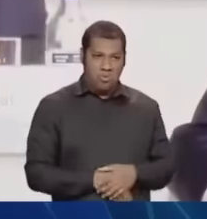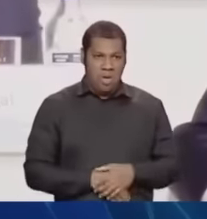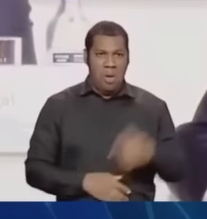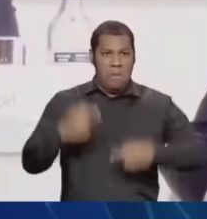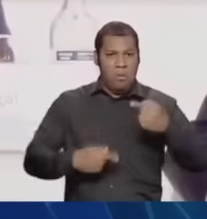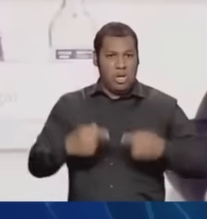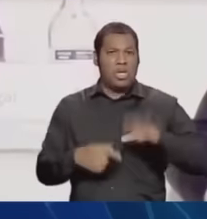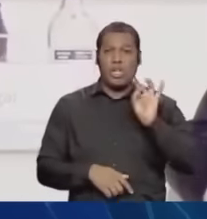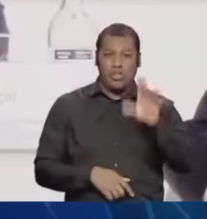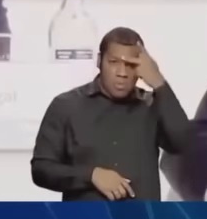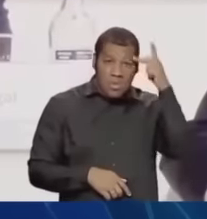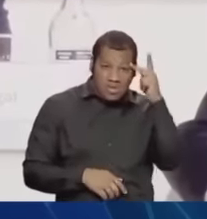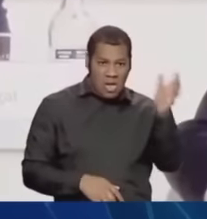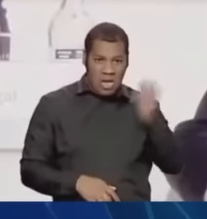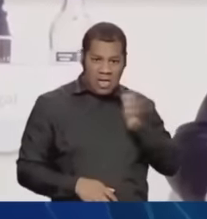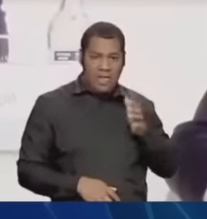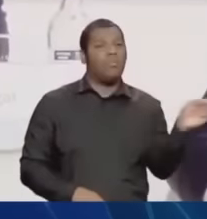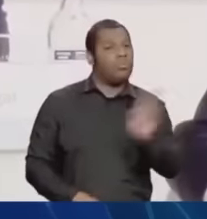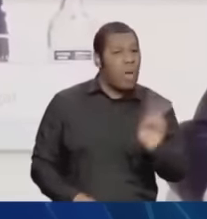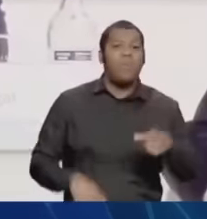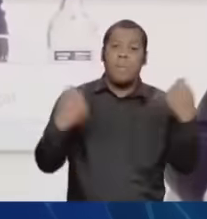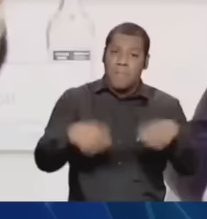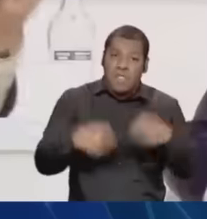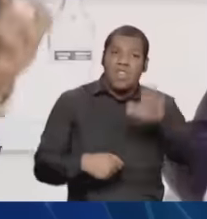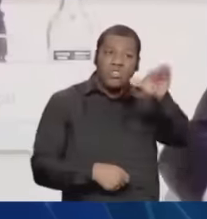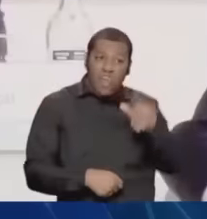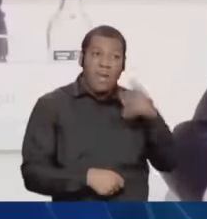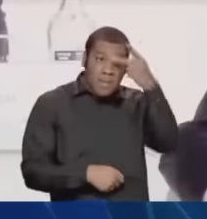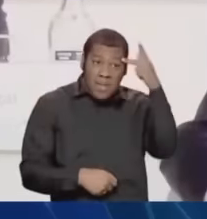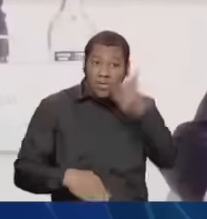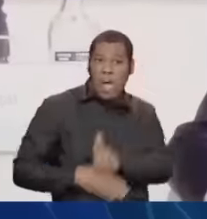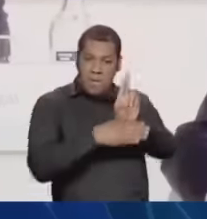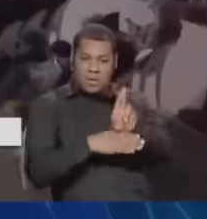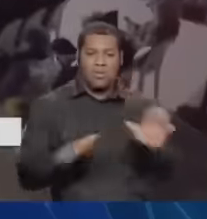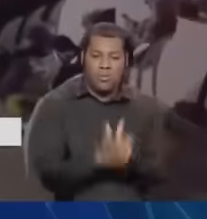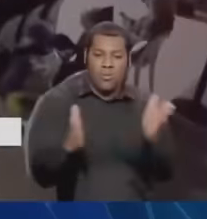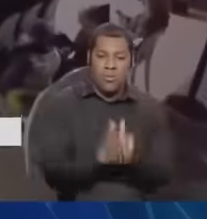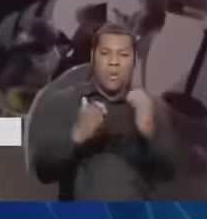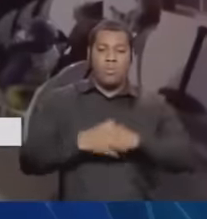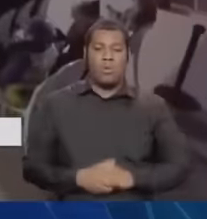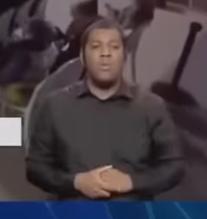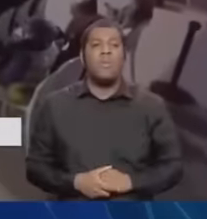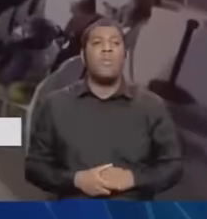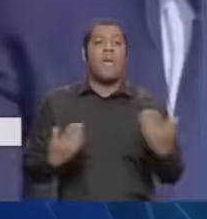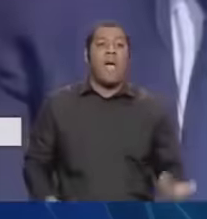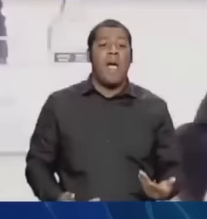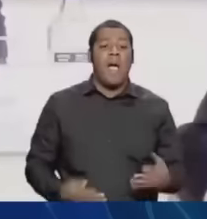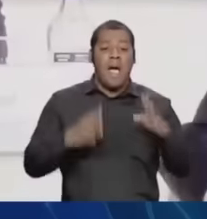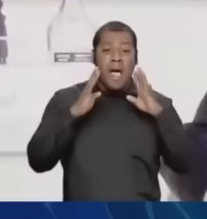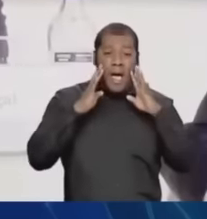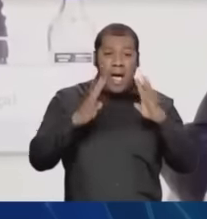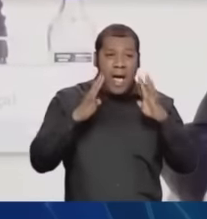política. Não, nós temos que chamar os desiguais, os diferentes, para que a gente possa atender a pluralidade